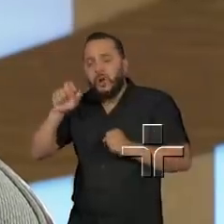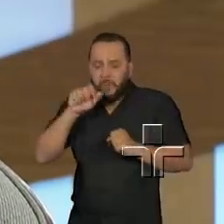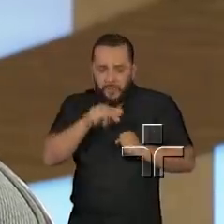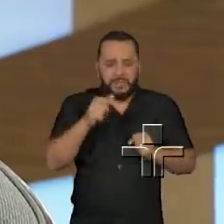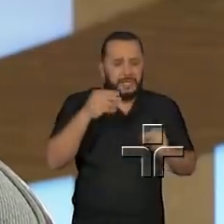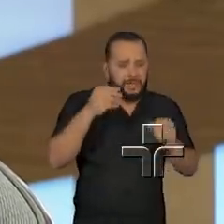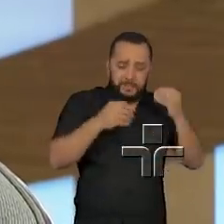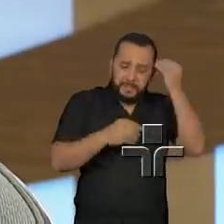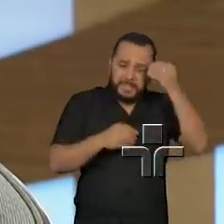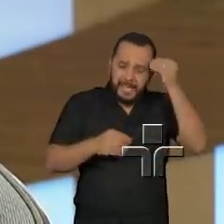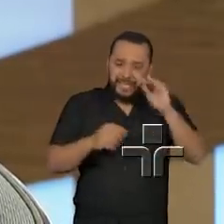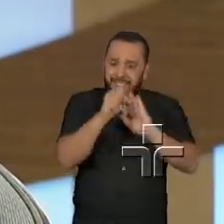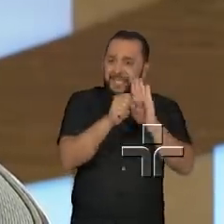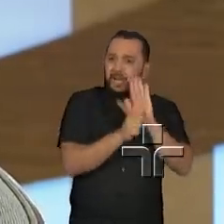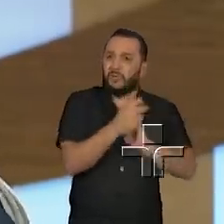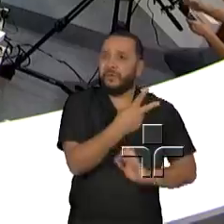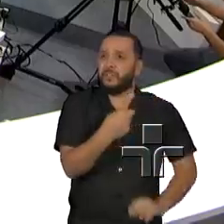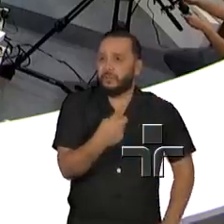psiquiatria do século XXI.